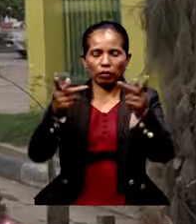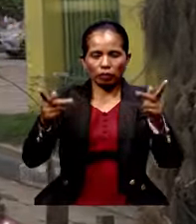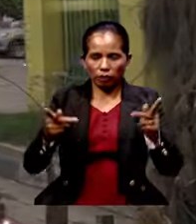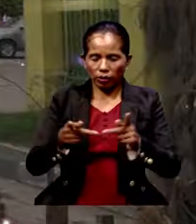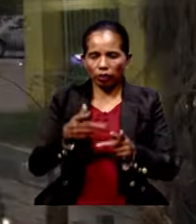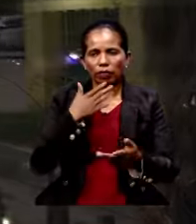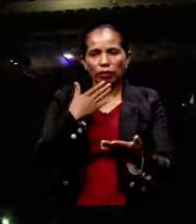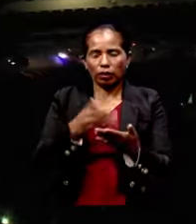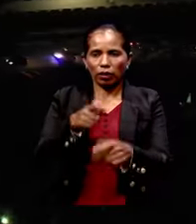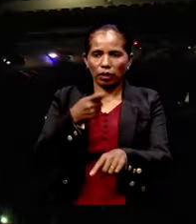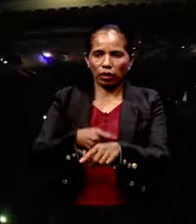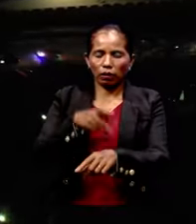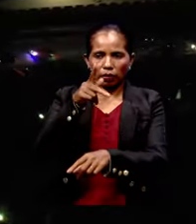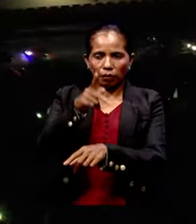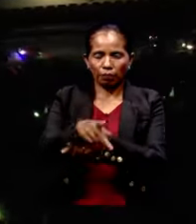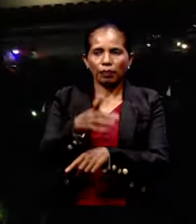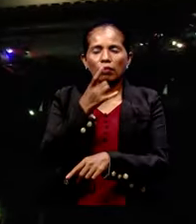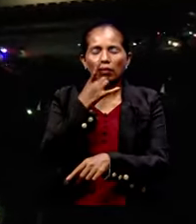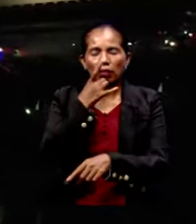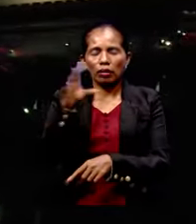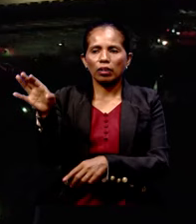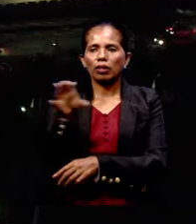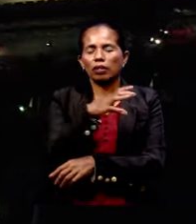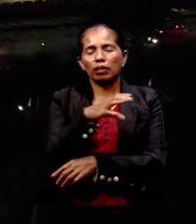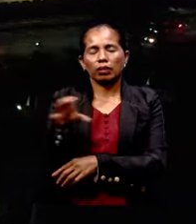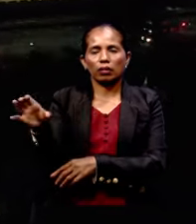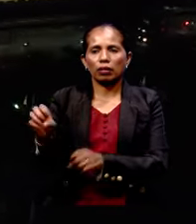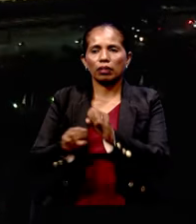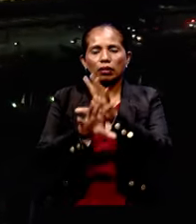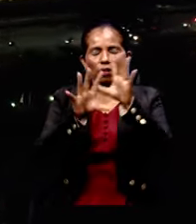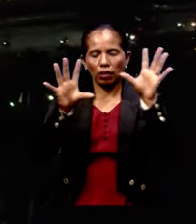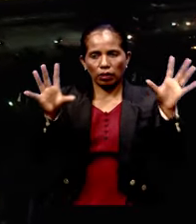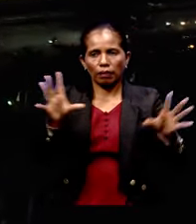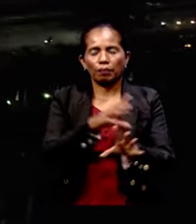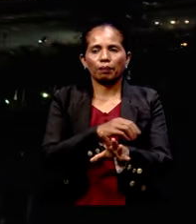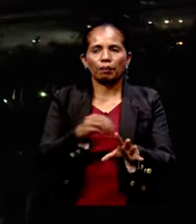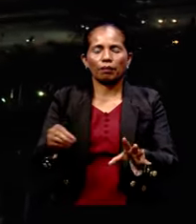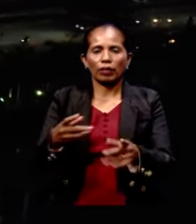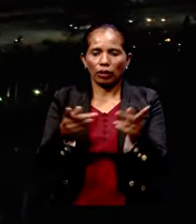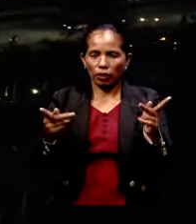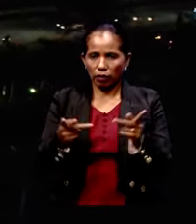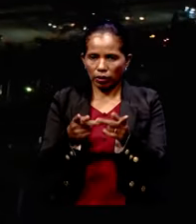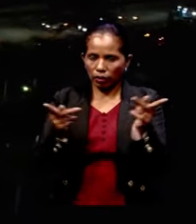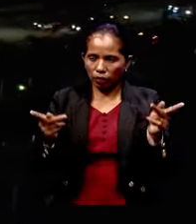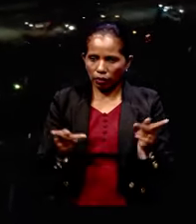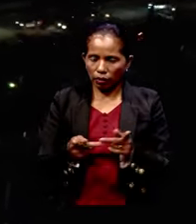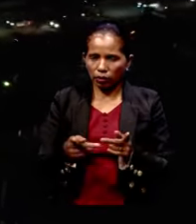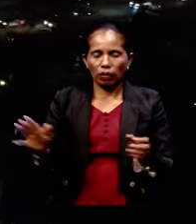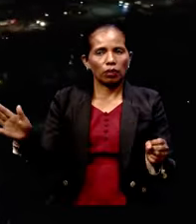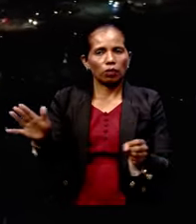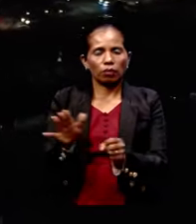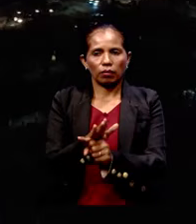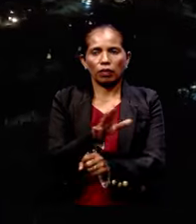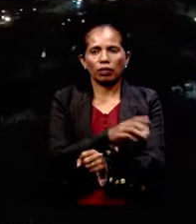ia tempu kalan, lampu Natal sira selakana bilan ho koris oi uing, ia fatim-fatim, ho di kompleta